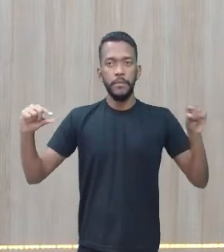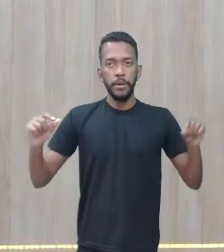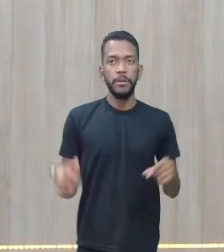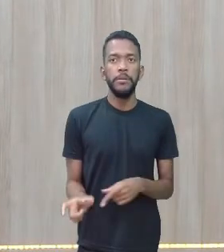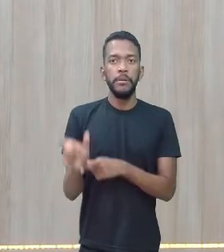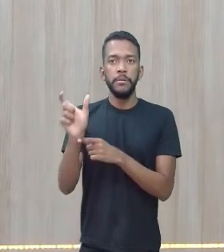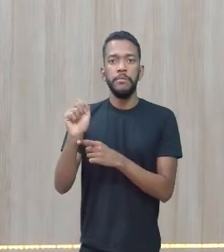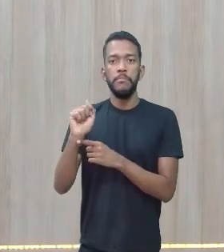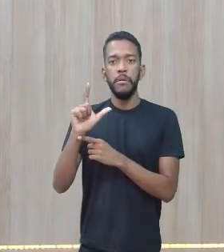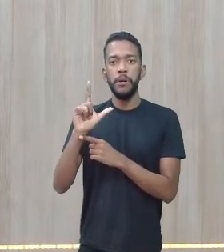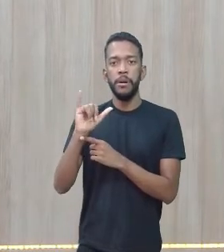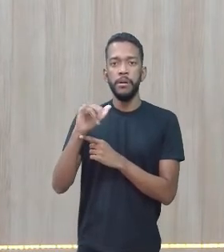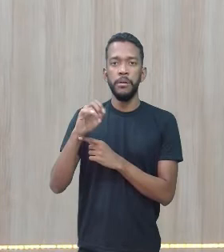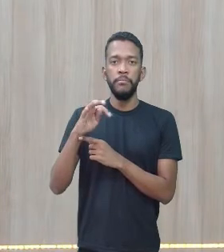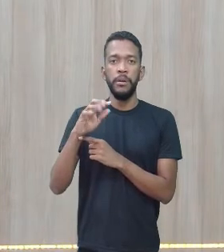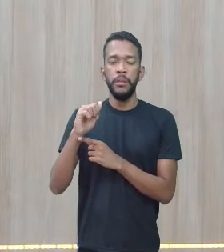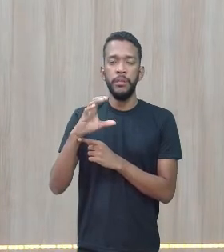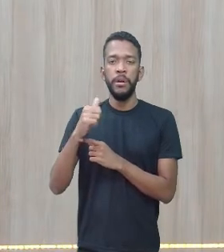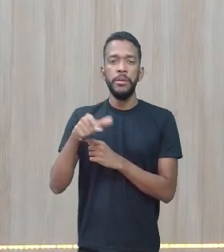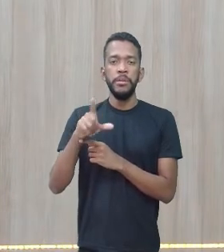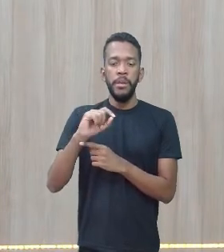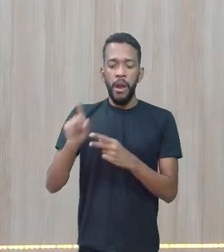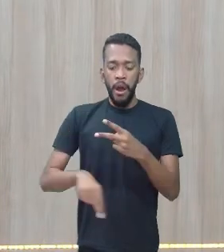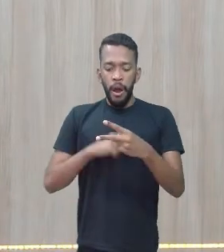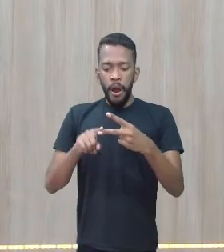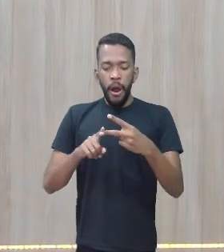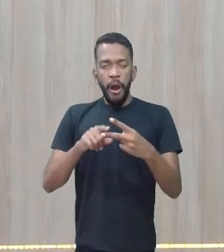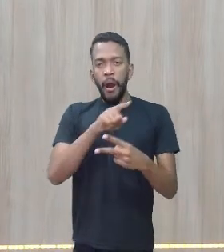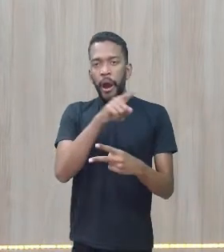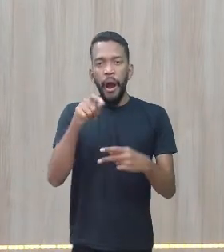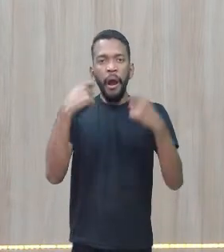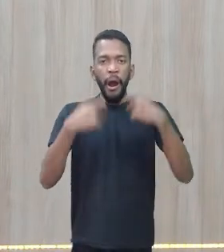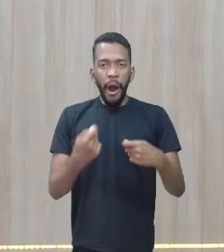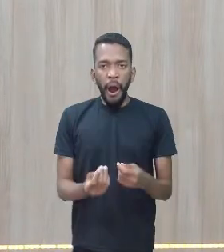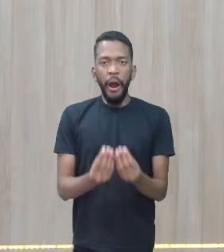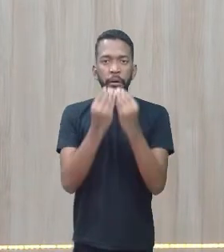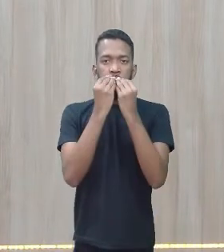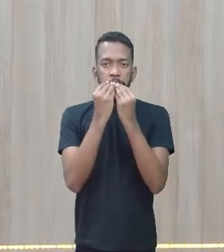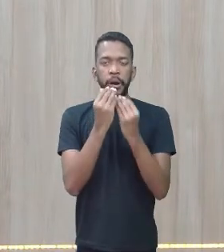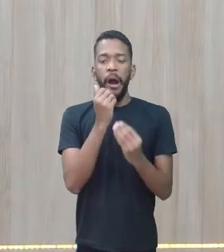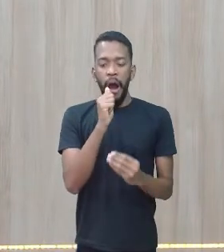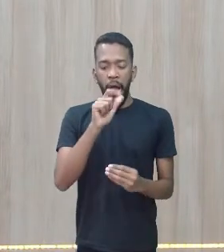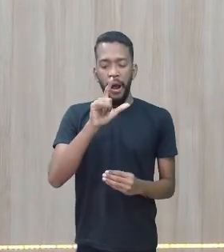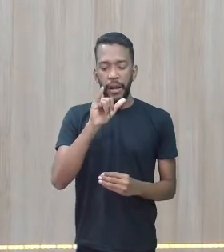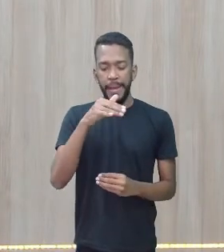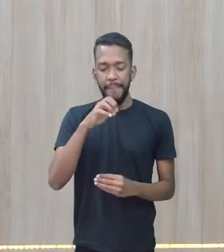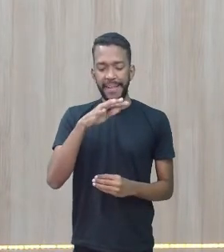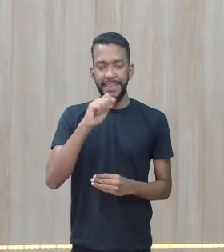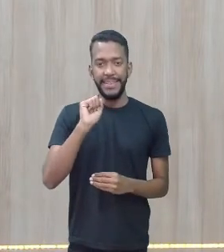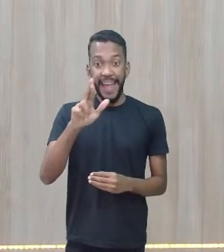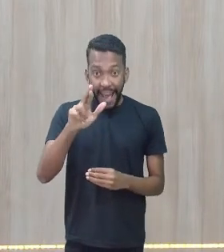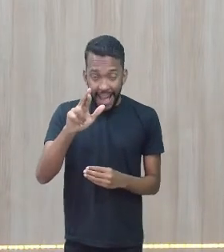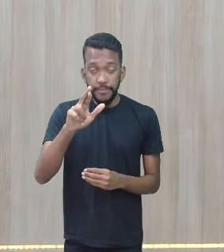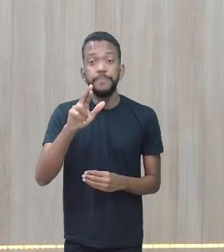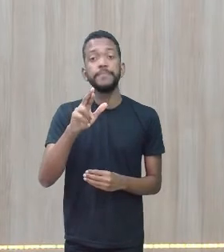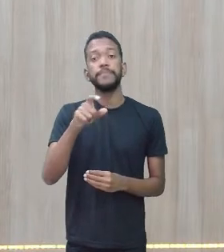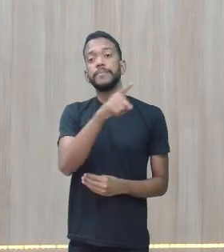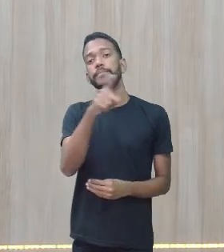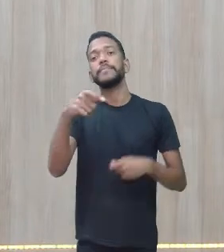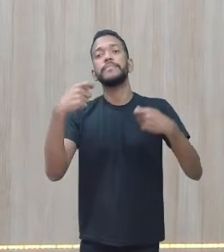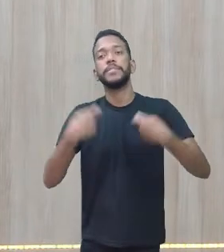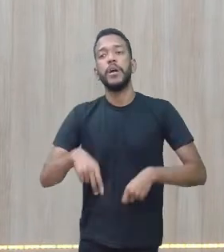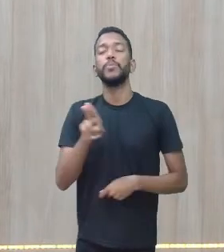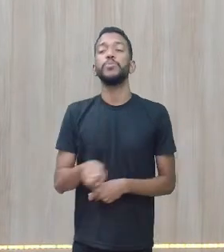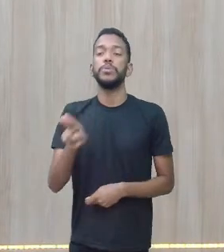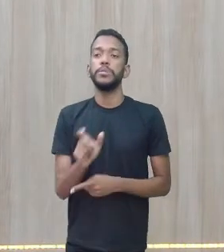palavra alimentação, você precisa se alimentar, você está usando